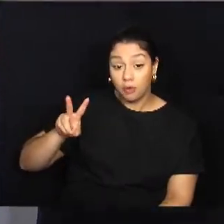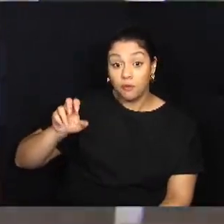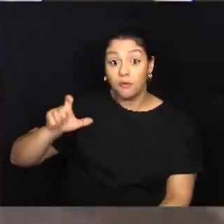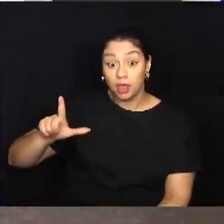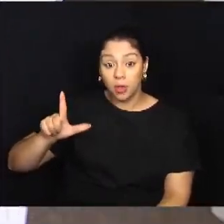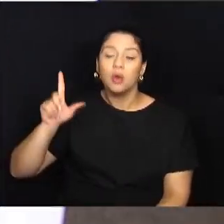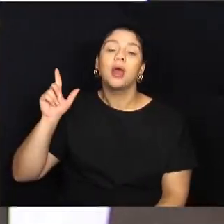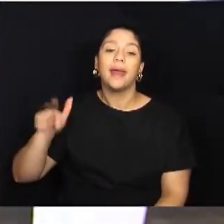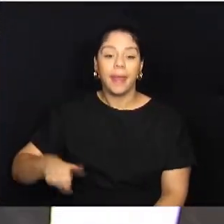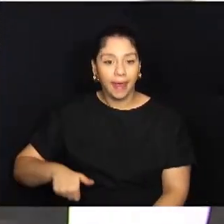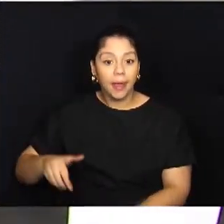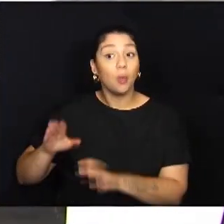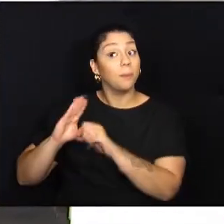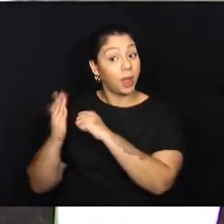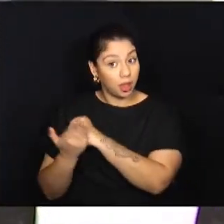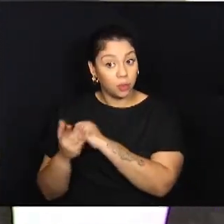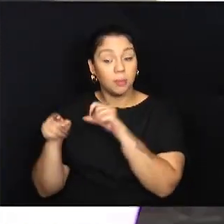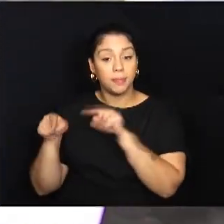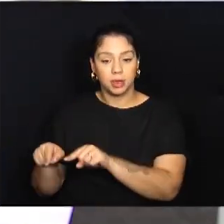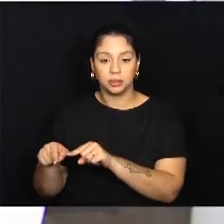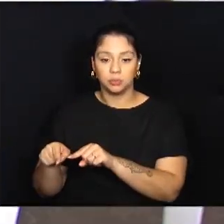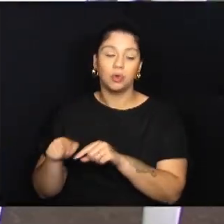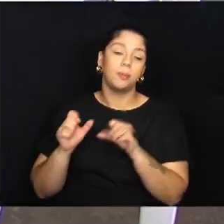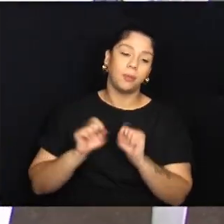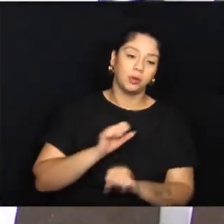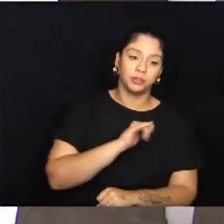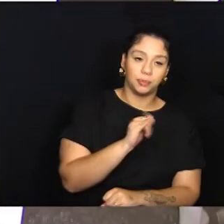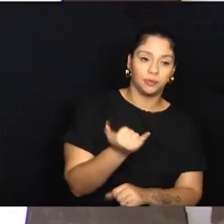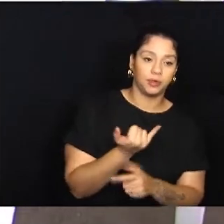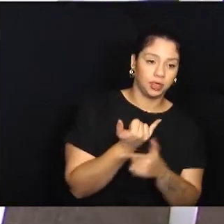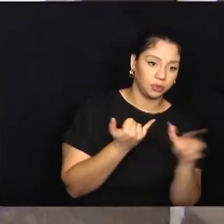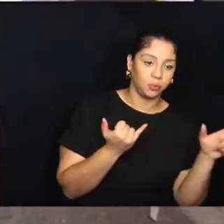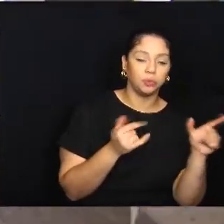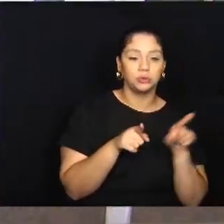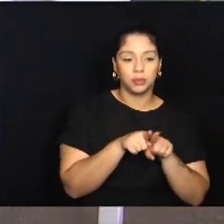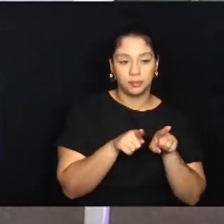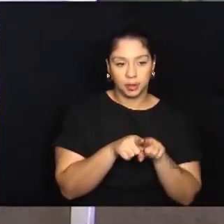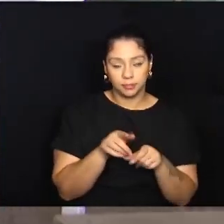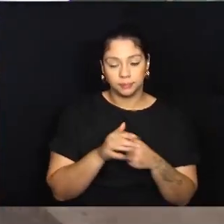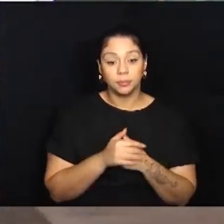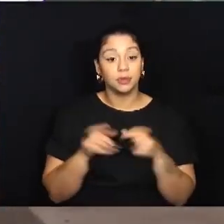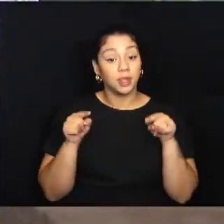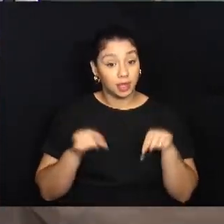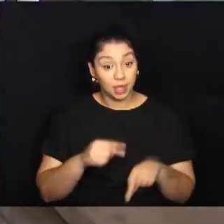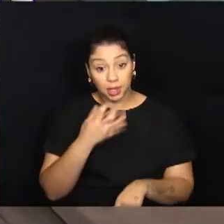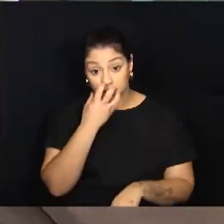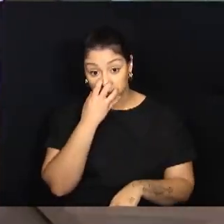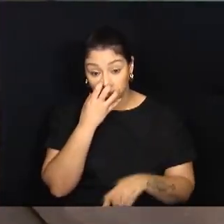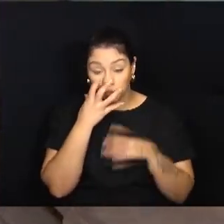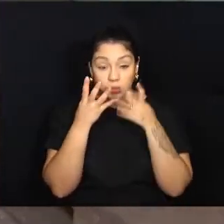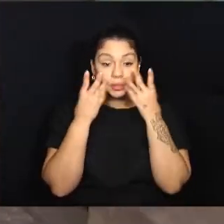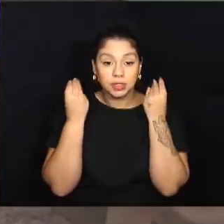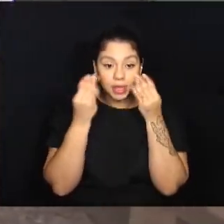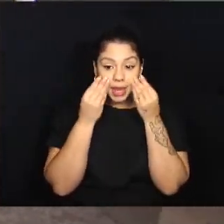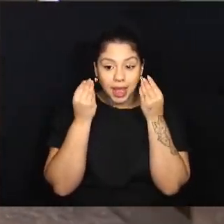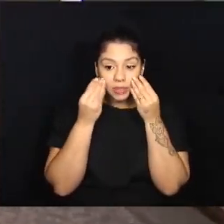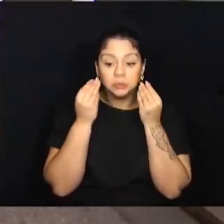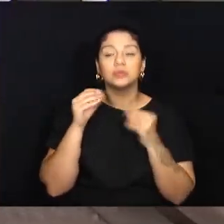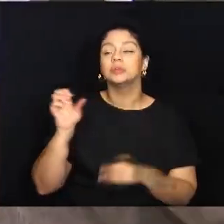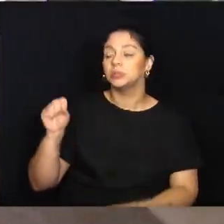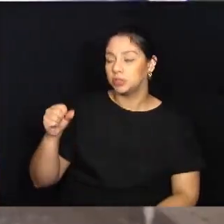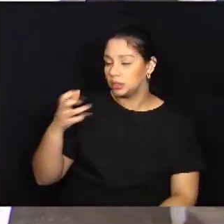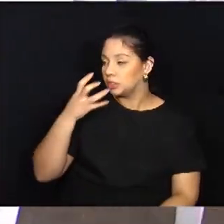não. Você mora em outro bairro, você pode utilizar o serviço aqui tranquilamente. Boa, e aqui são cães e gatos. Exato, cães e